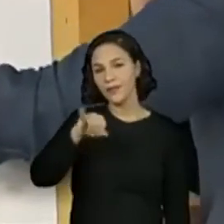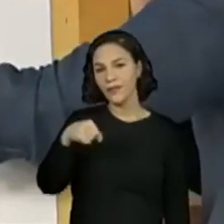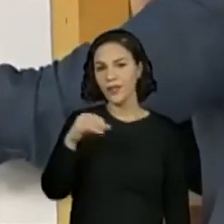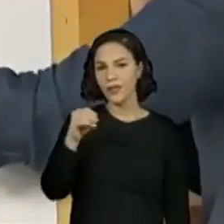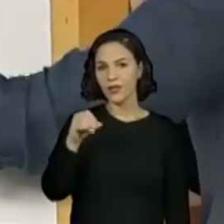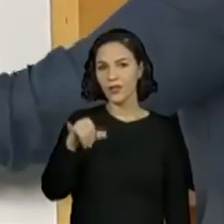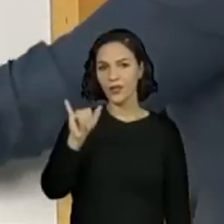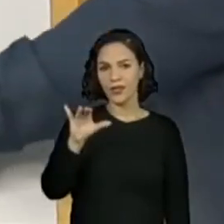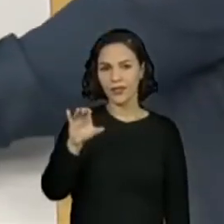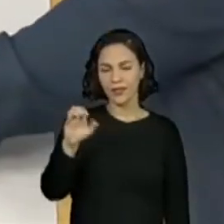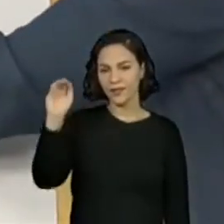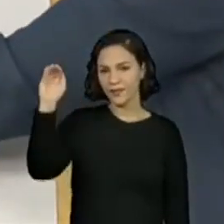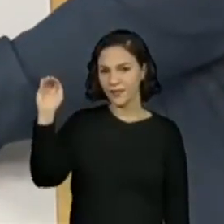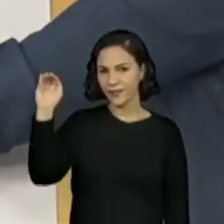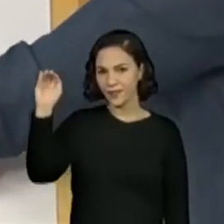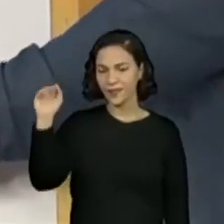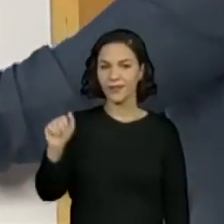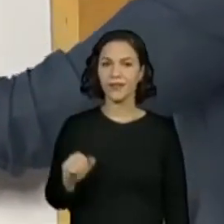Joyce,